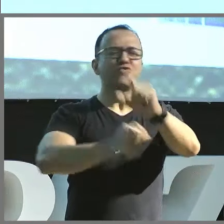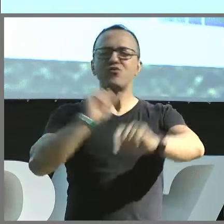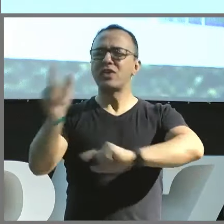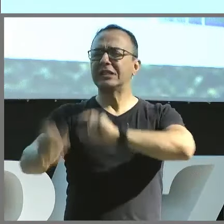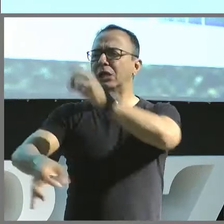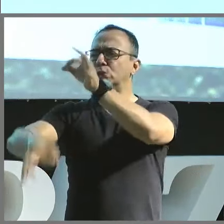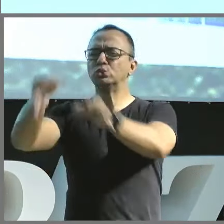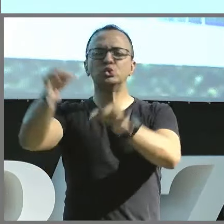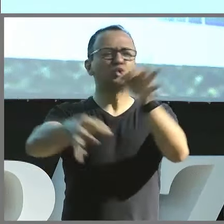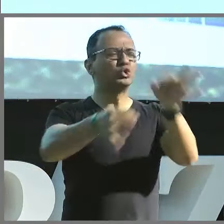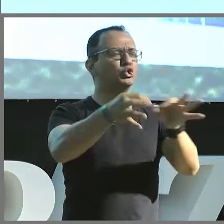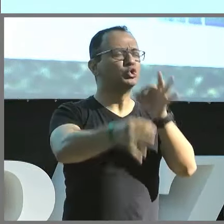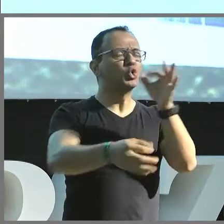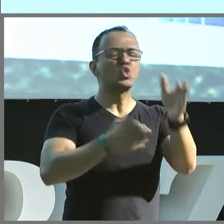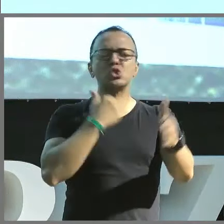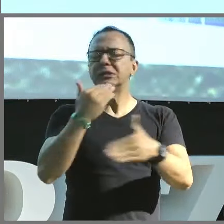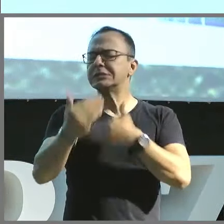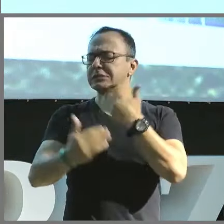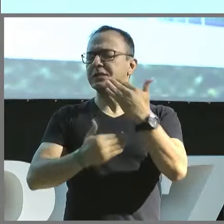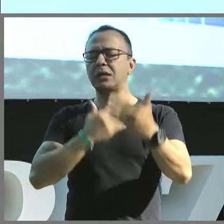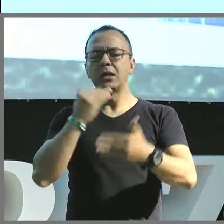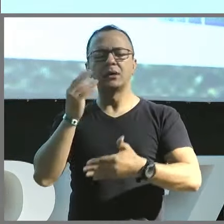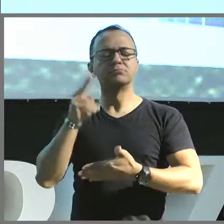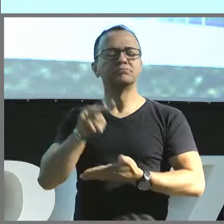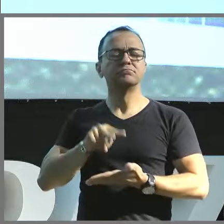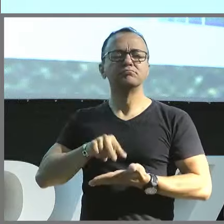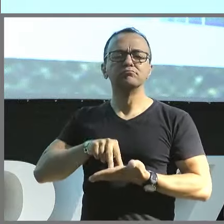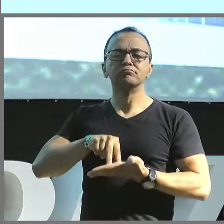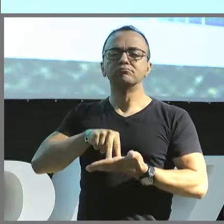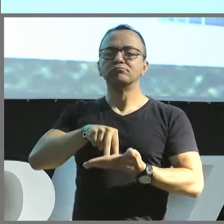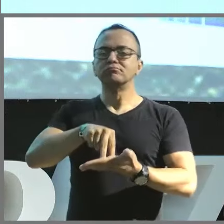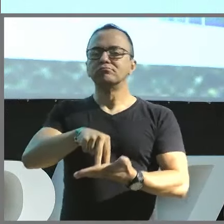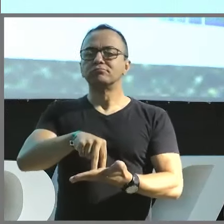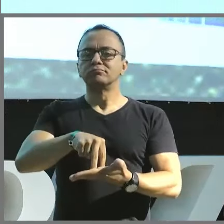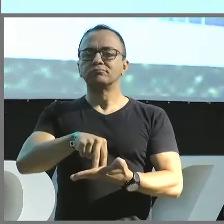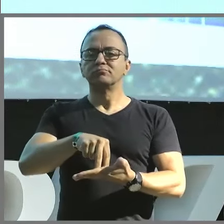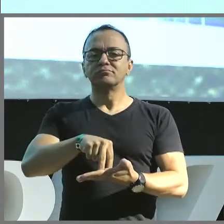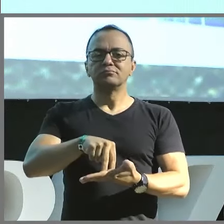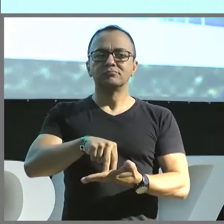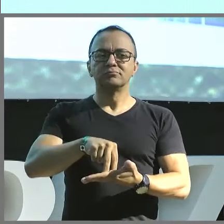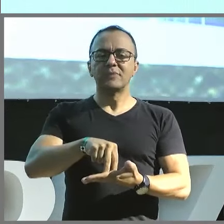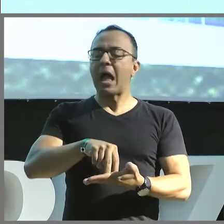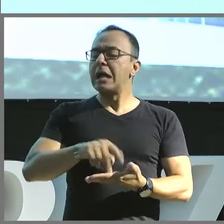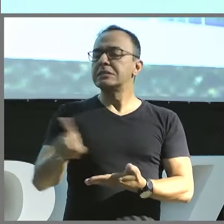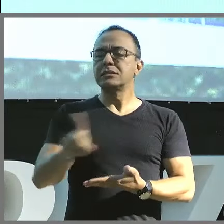seus opositores, não desprezou os